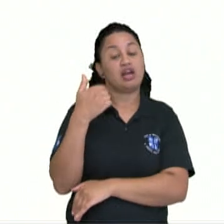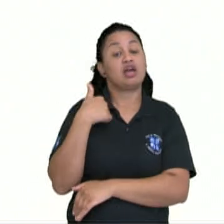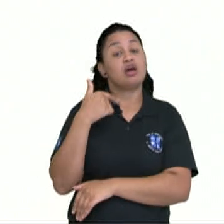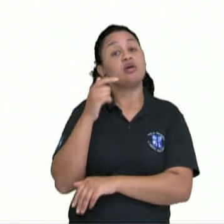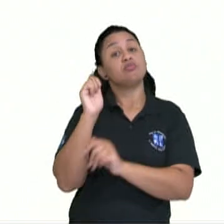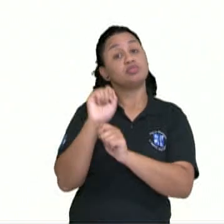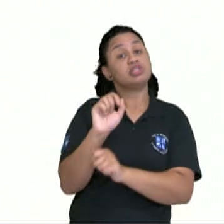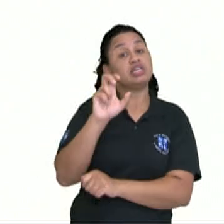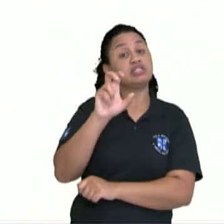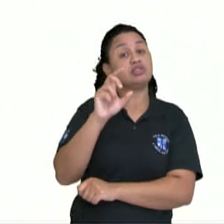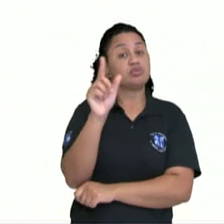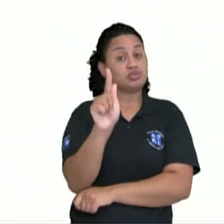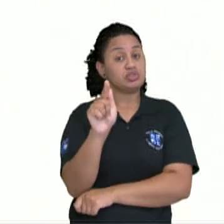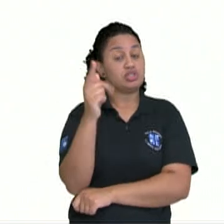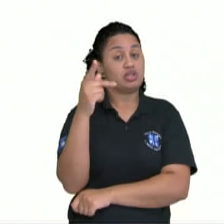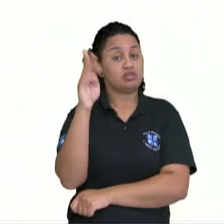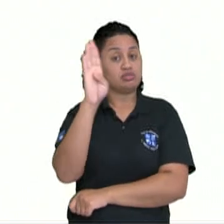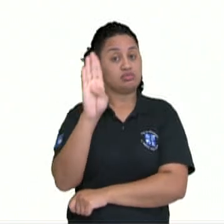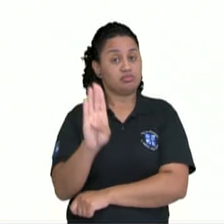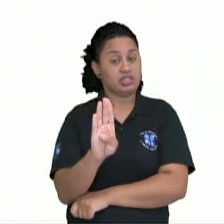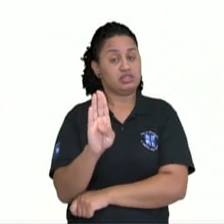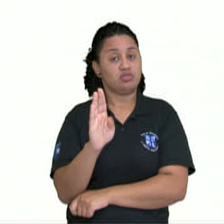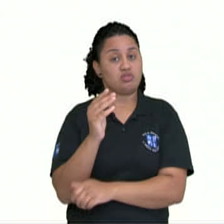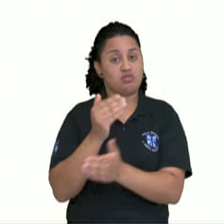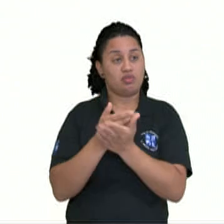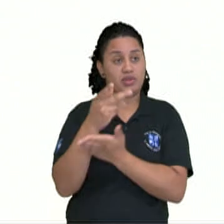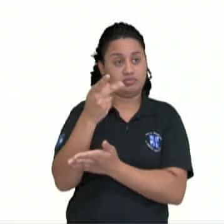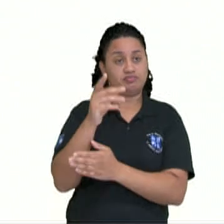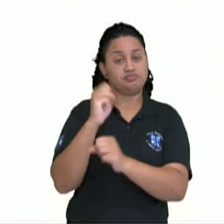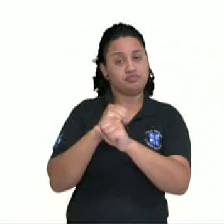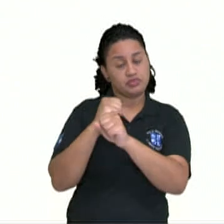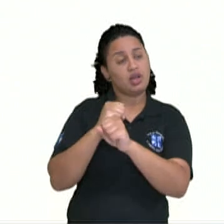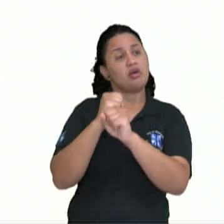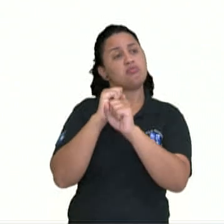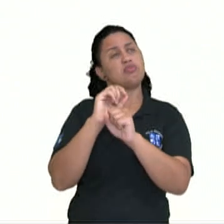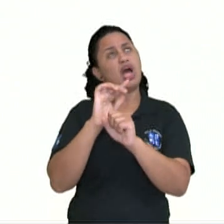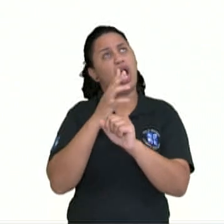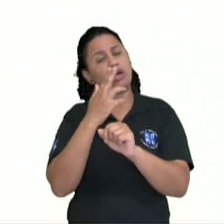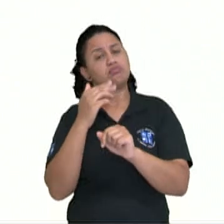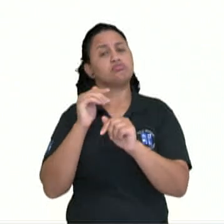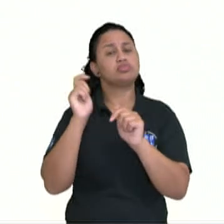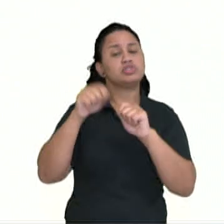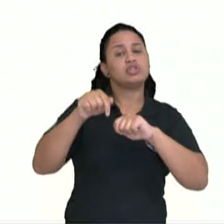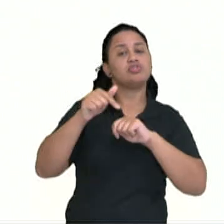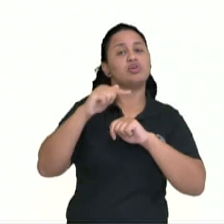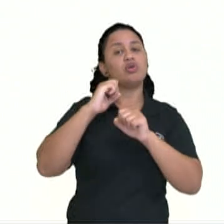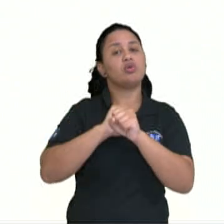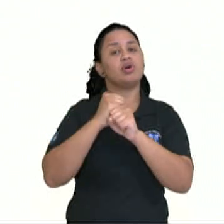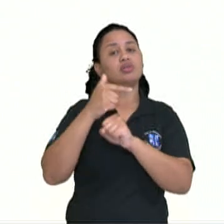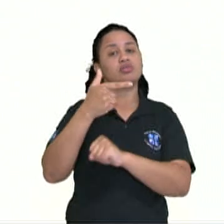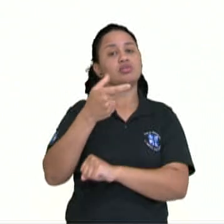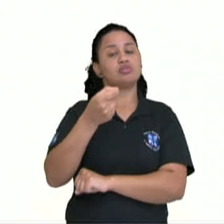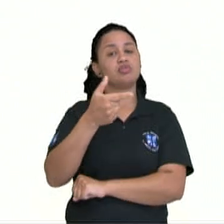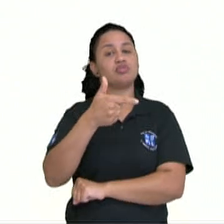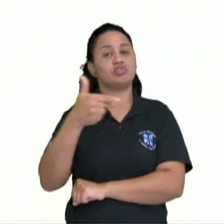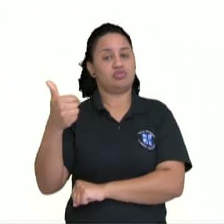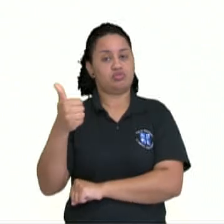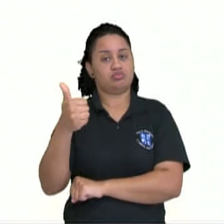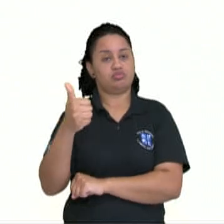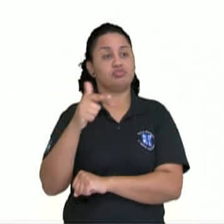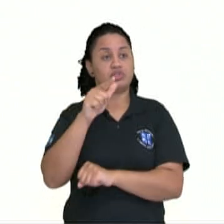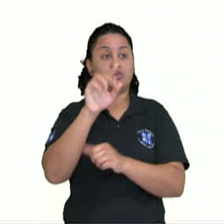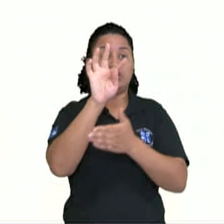Brasil, prevista para começar este ano, deve ficar para 2021. Retomando então que